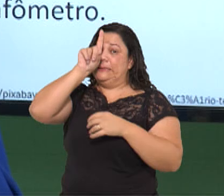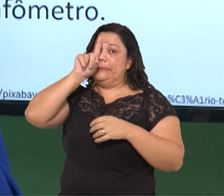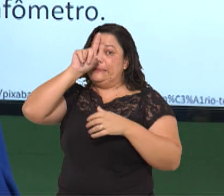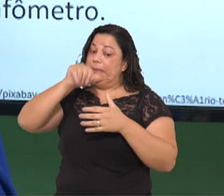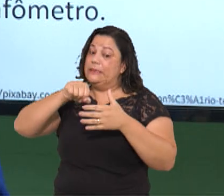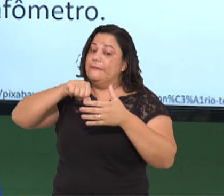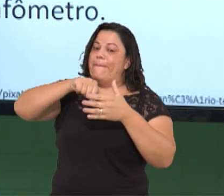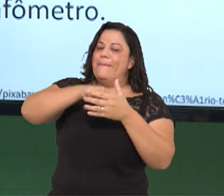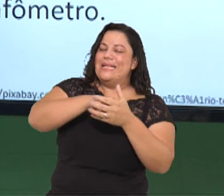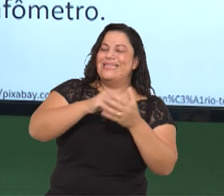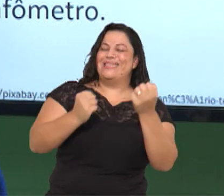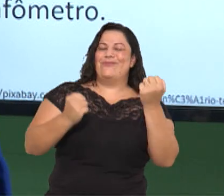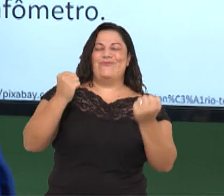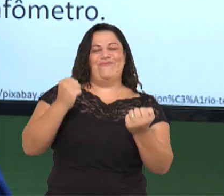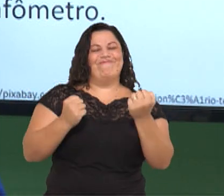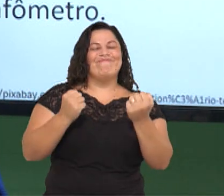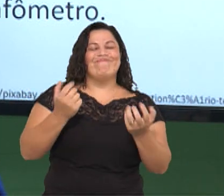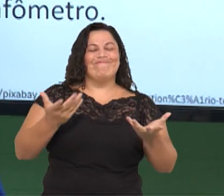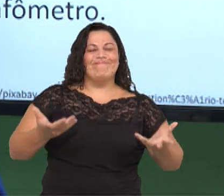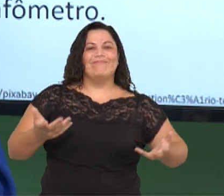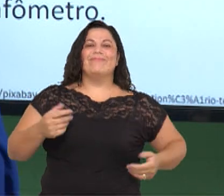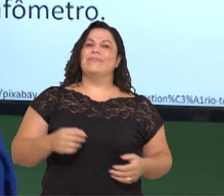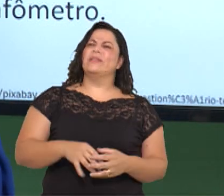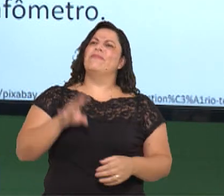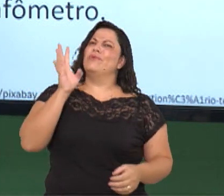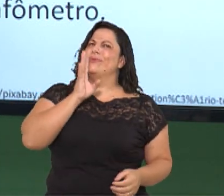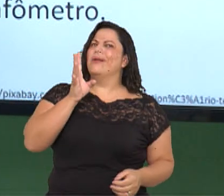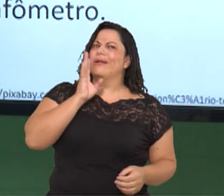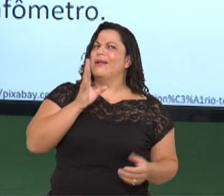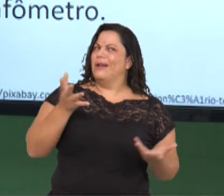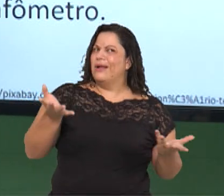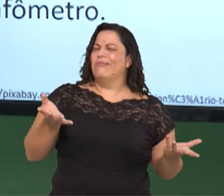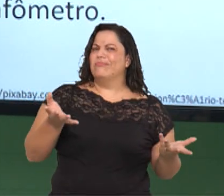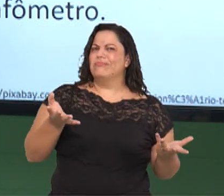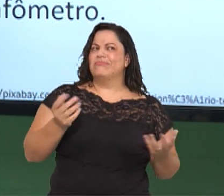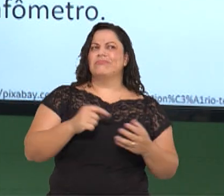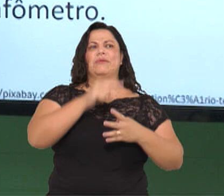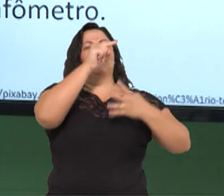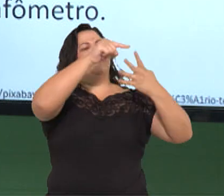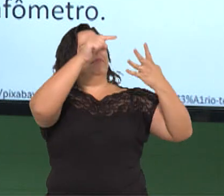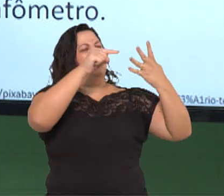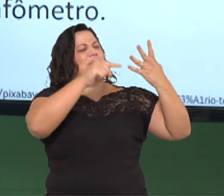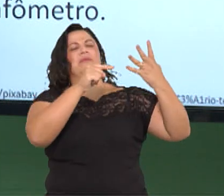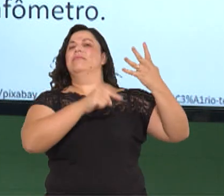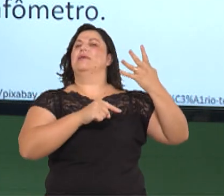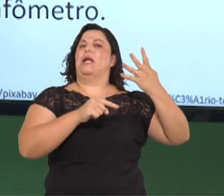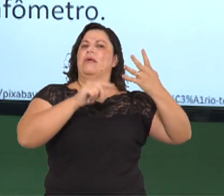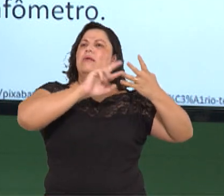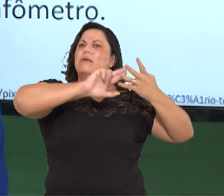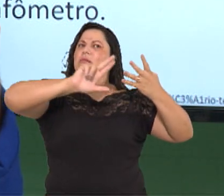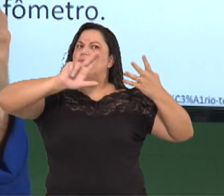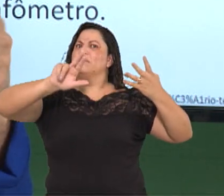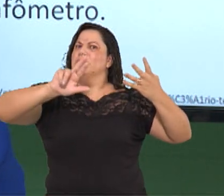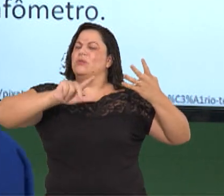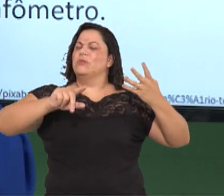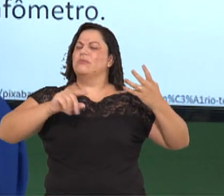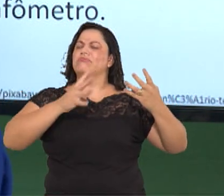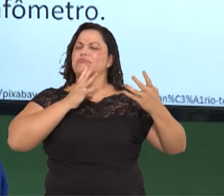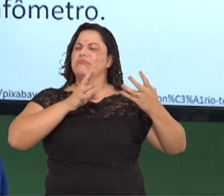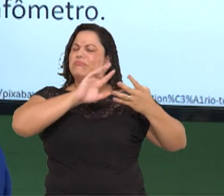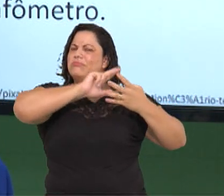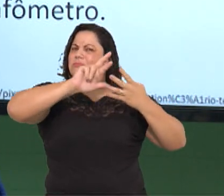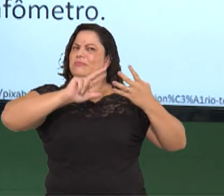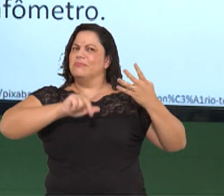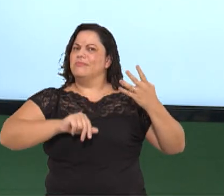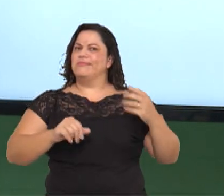carro, ela pode causar um acidente. Então, olha que legal, fora conhecermos um instrumento chamado telescópio, conhecemos um pouquinho de